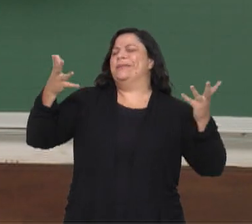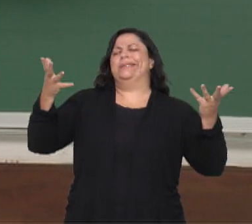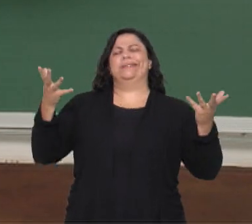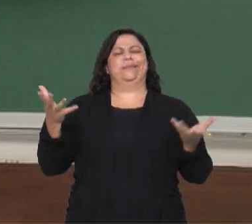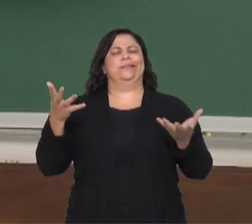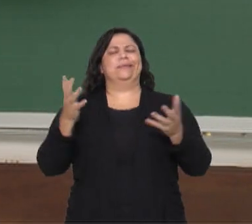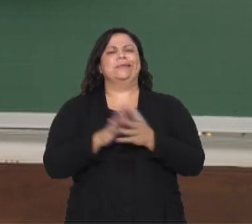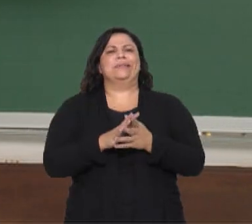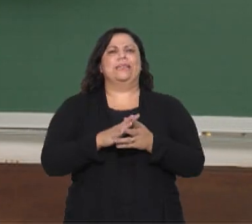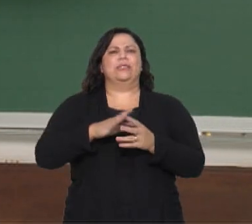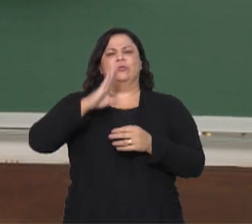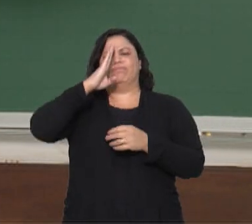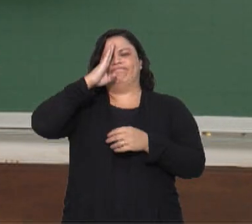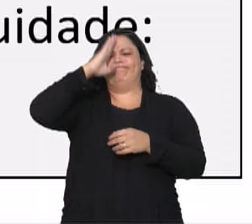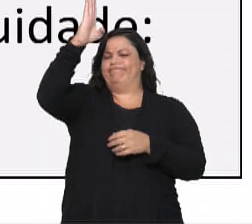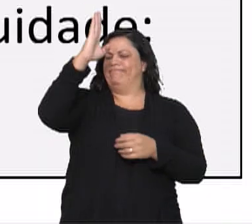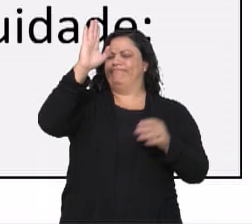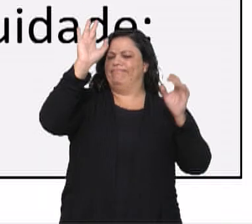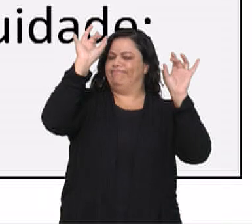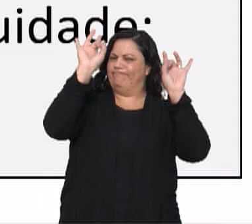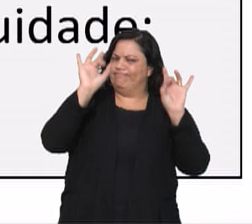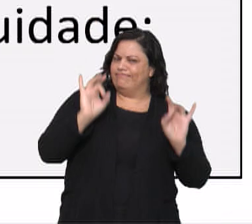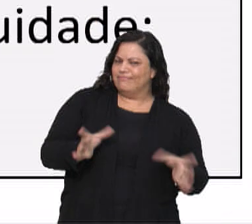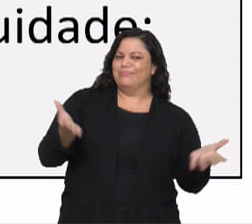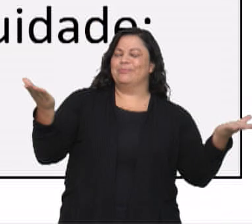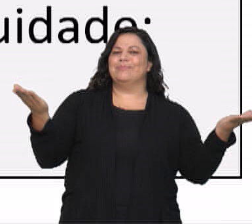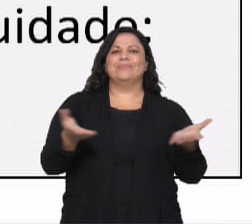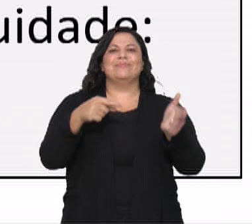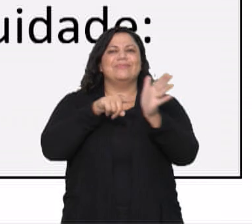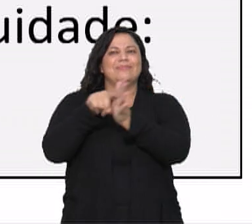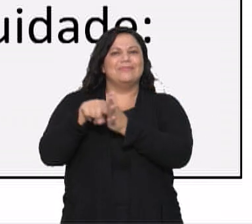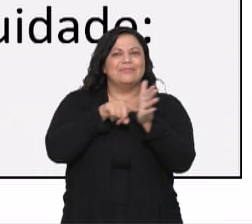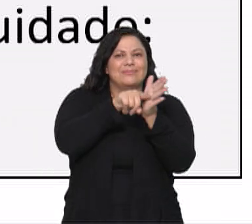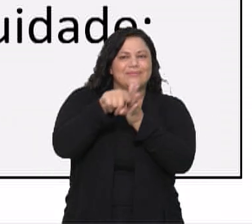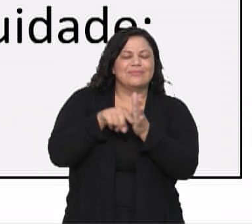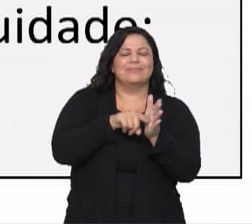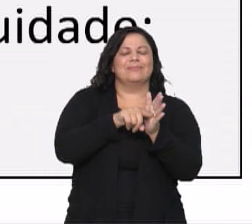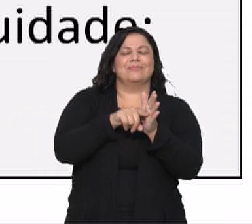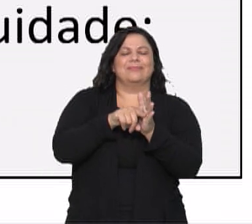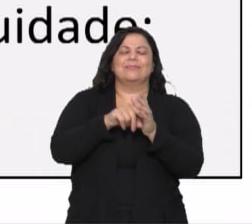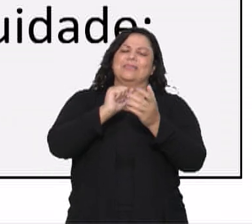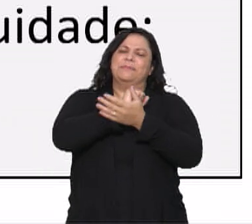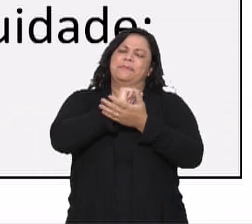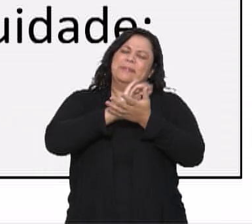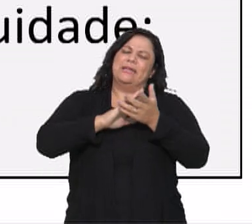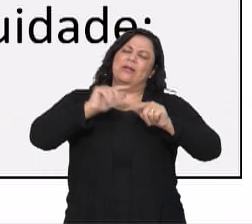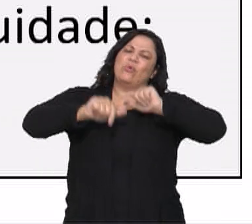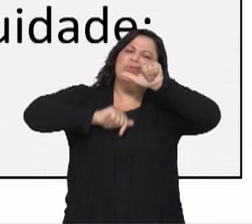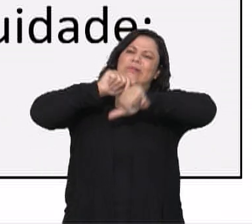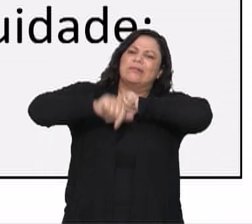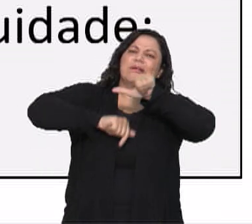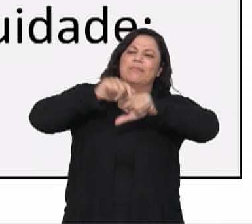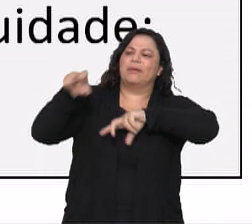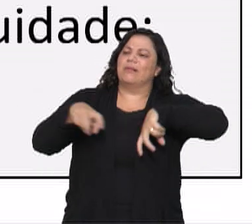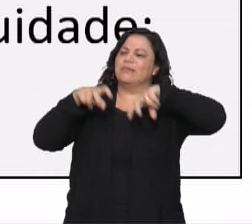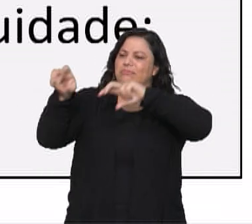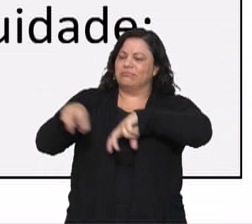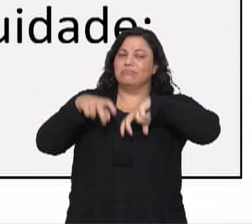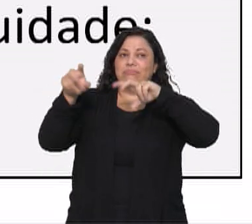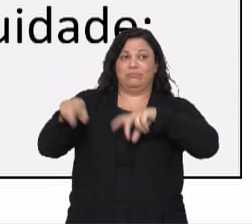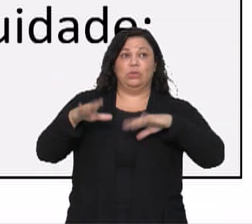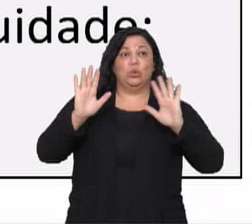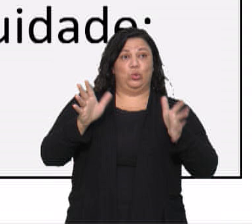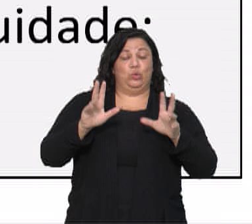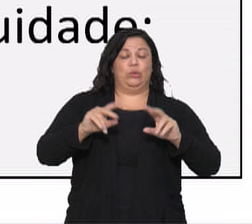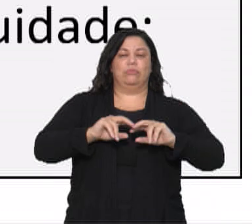hoje, segundo estudos arqueológicos, a primeira atividade agrícola na região de Jericó, há 10 mil anos antes de Cristo, isso é uma teoria, um estudo do